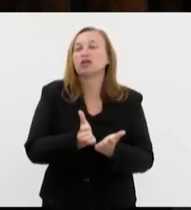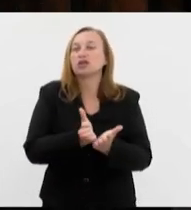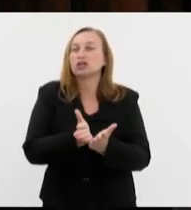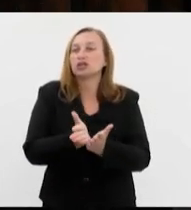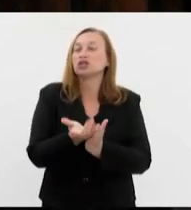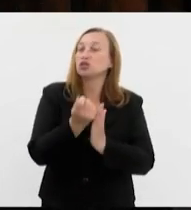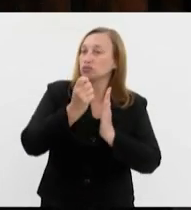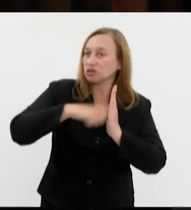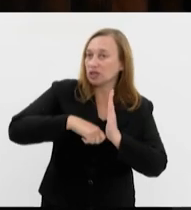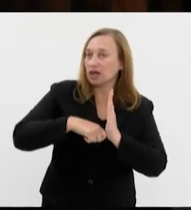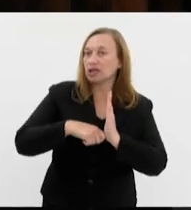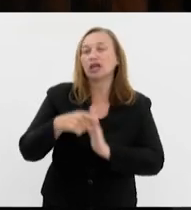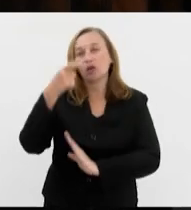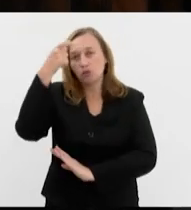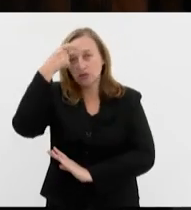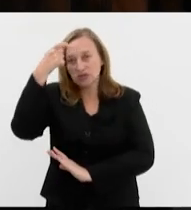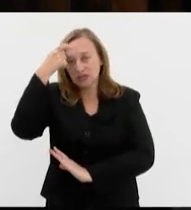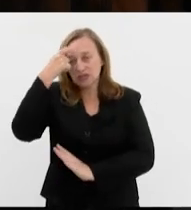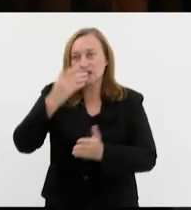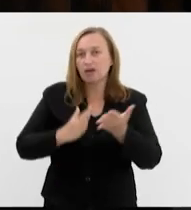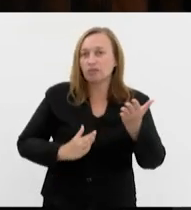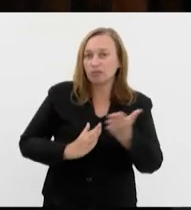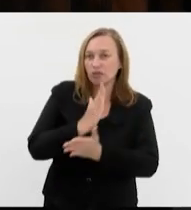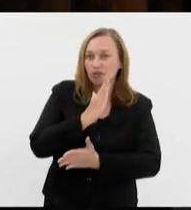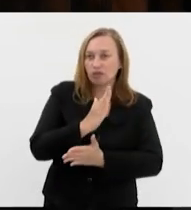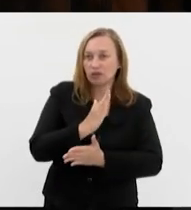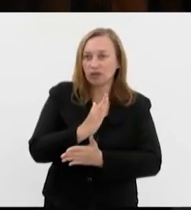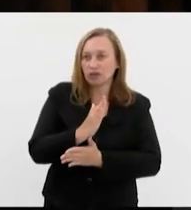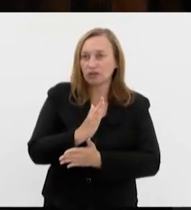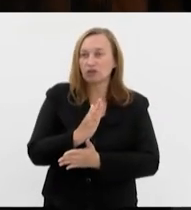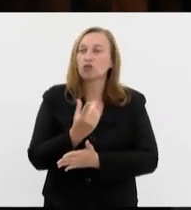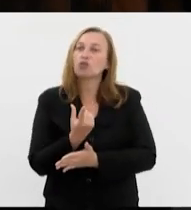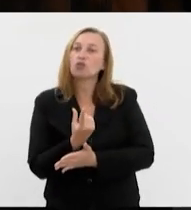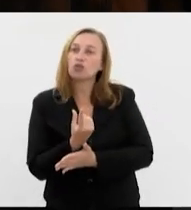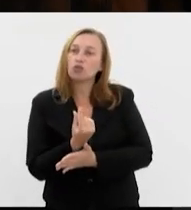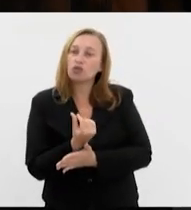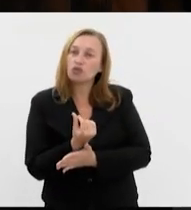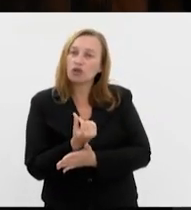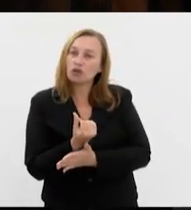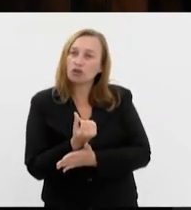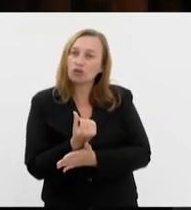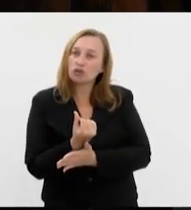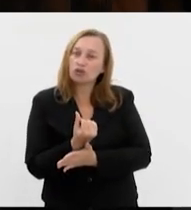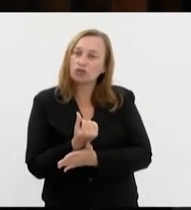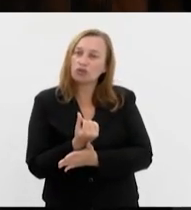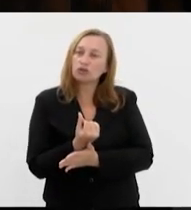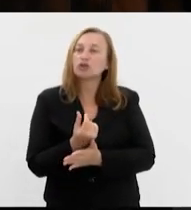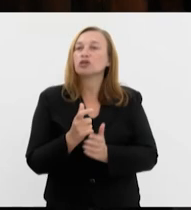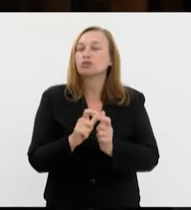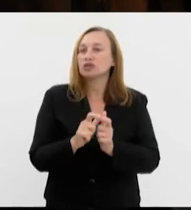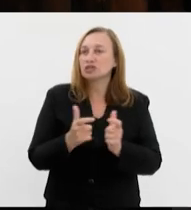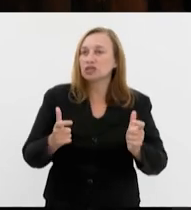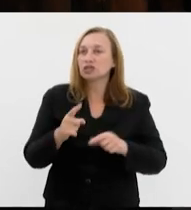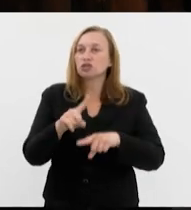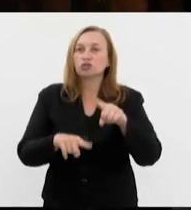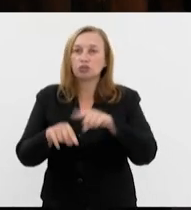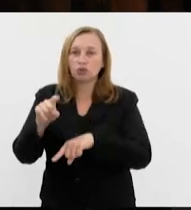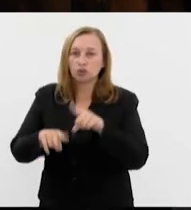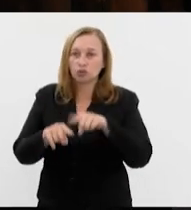consequência a isso, aprovando a taxação sobre as grandes fortunas